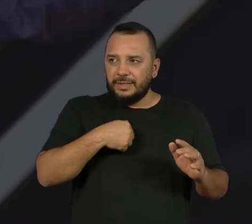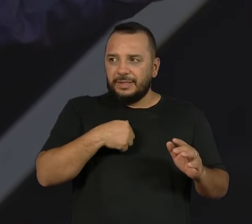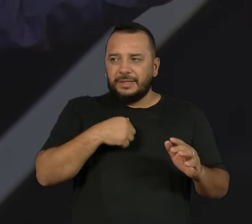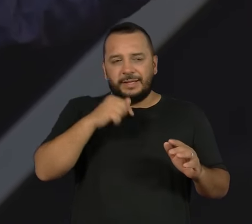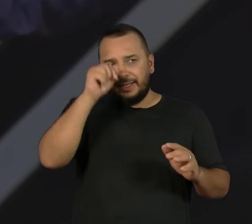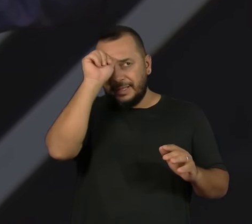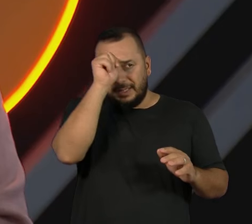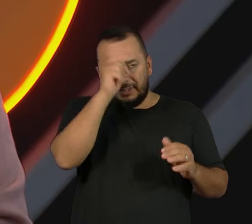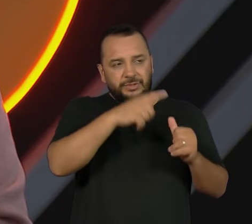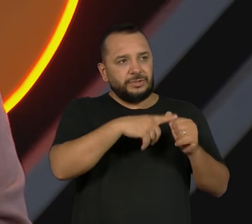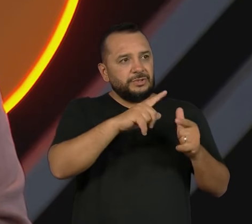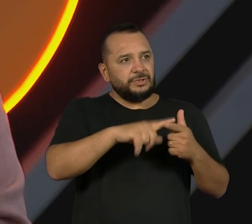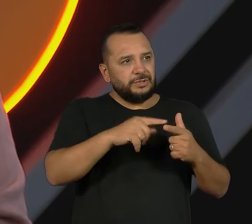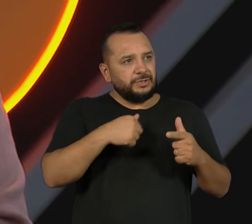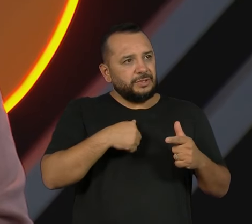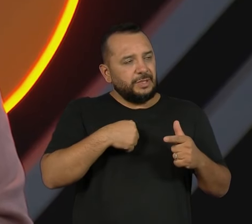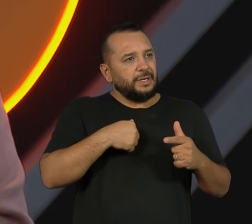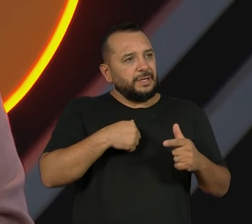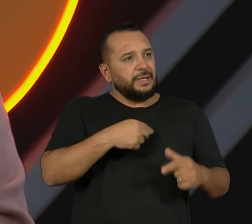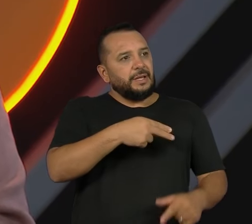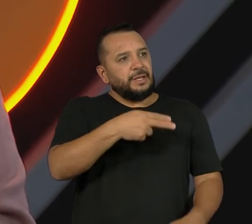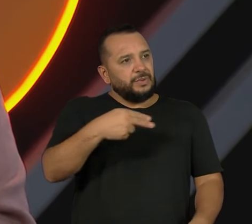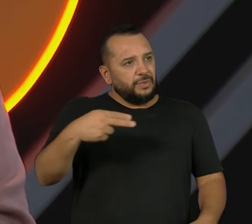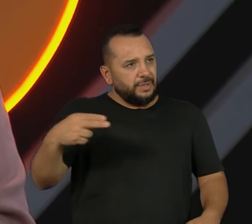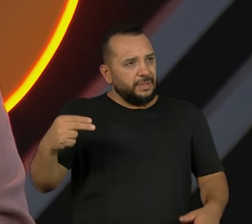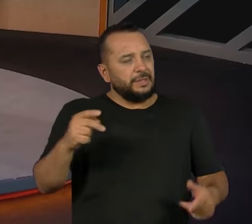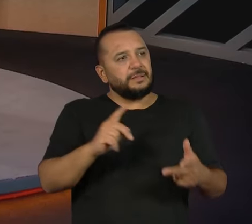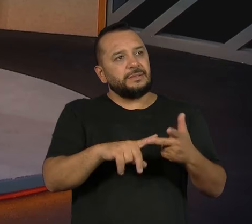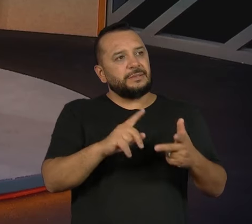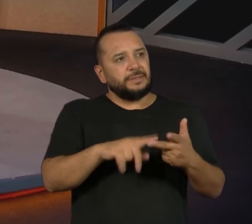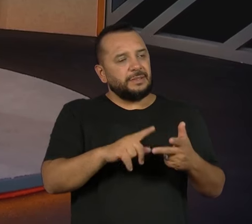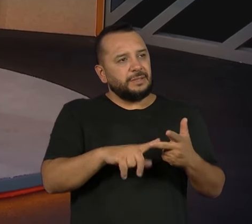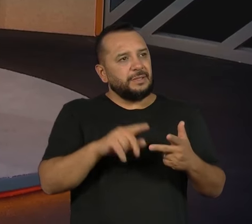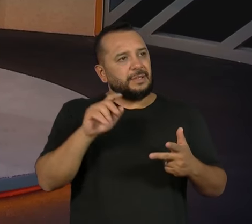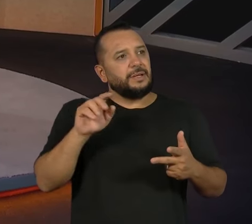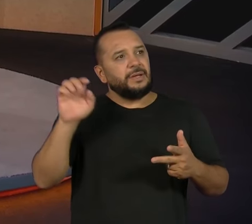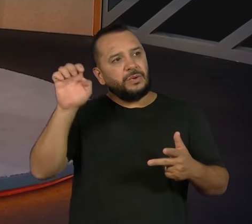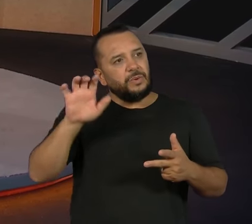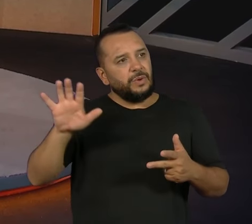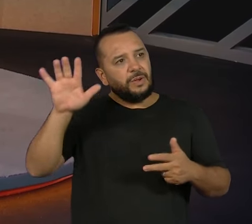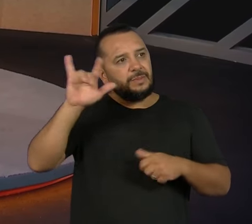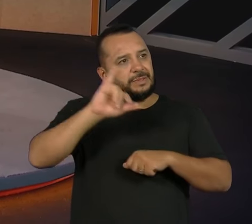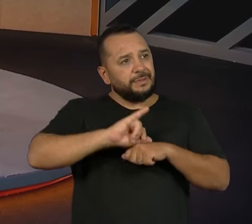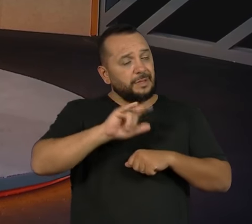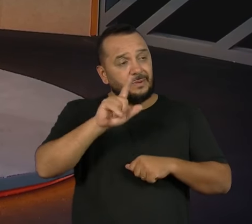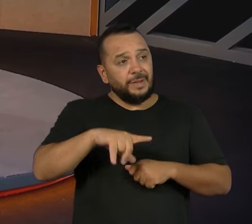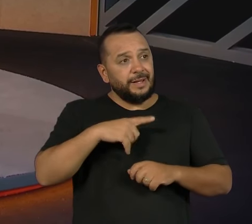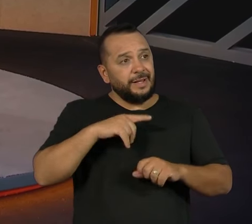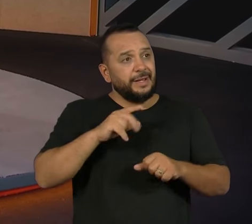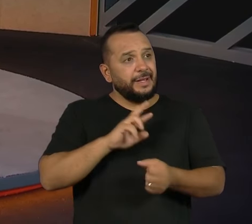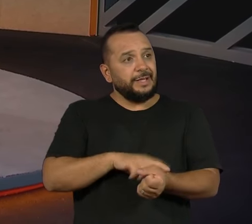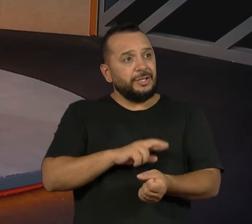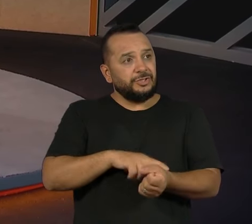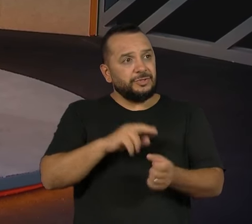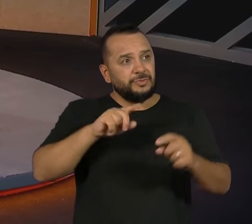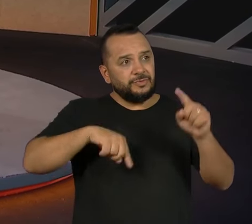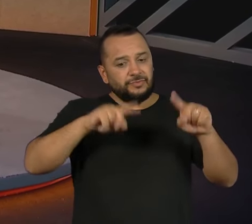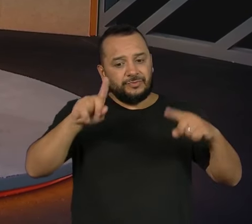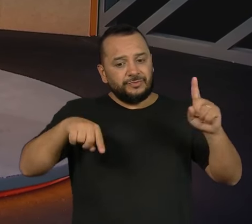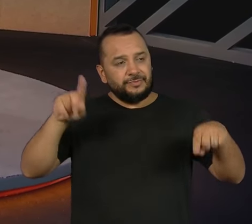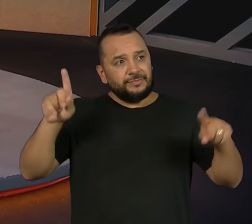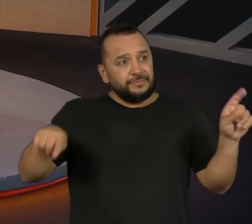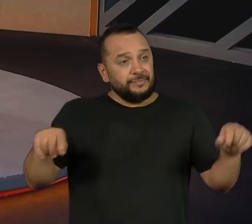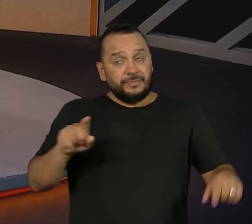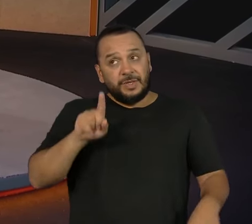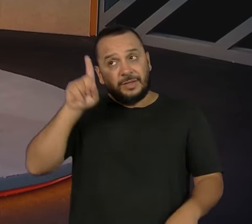Europa Central, é a subdivisão rítmica. Então, o que mais foi desafiante é que quando eu estava na Maré com